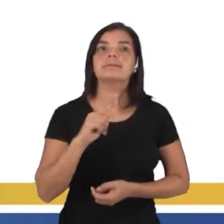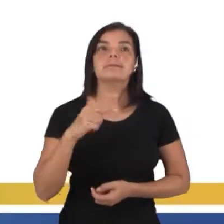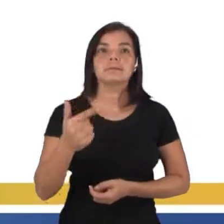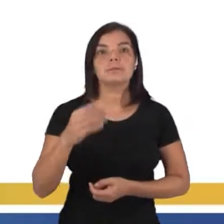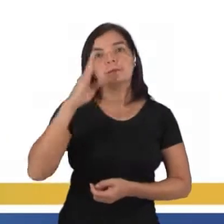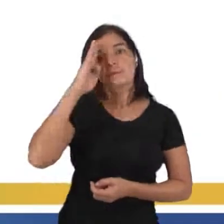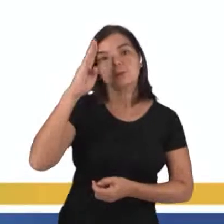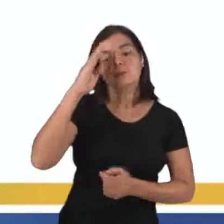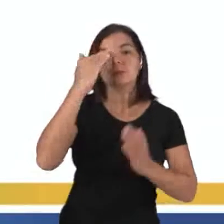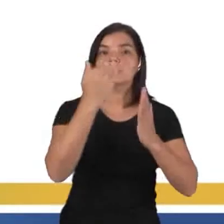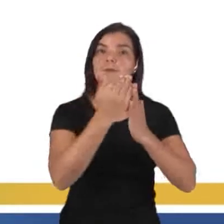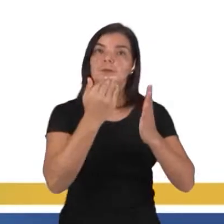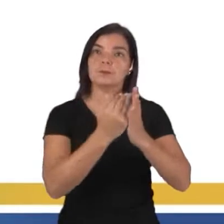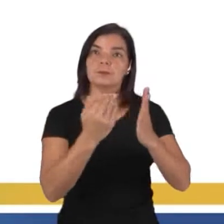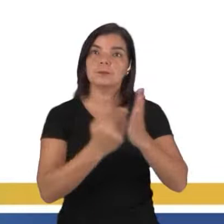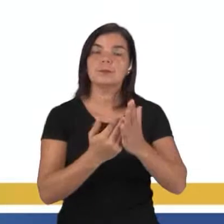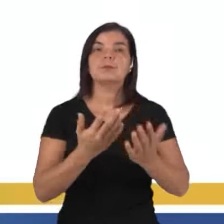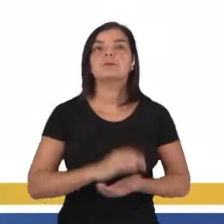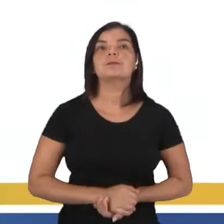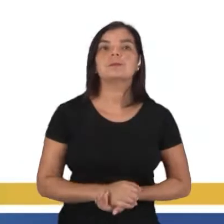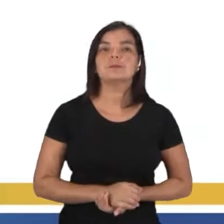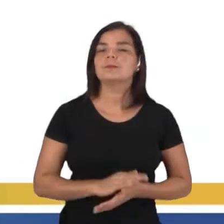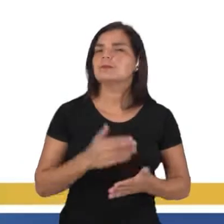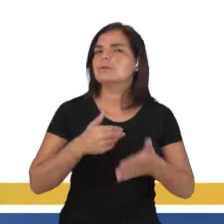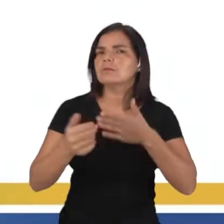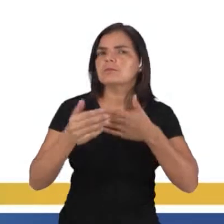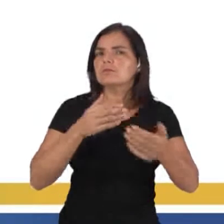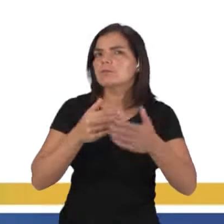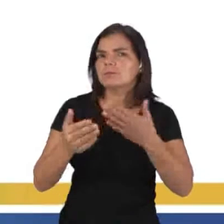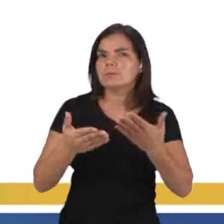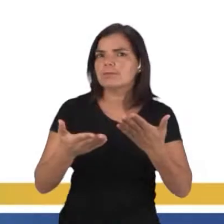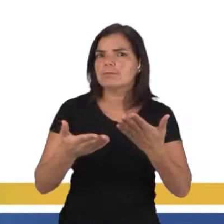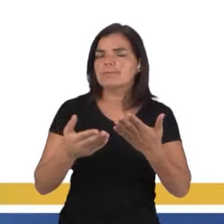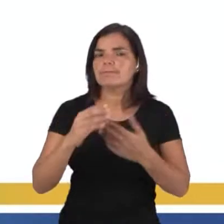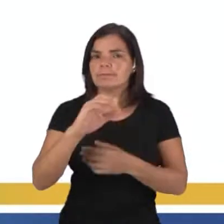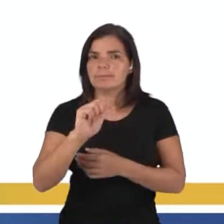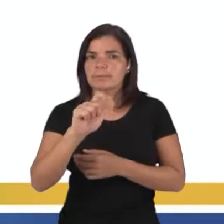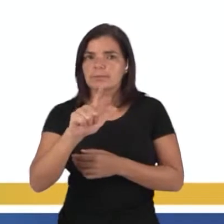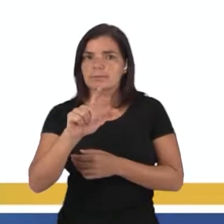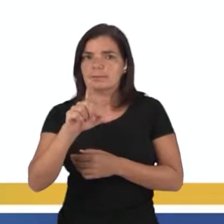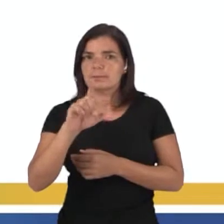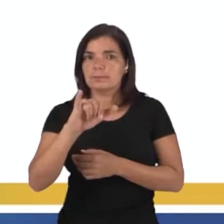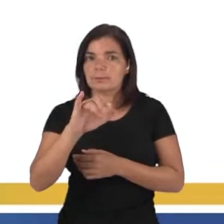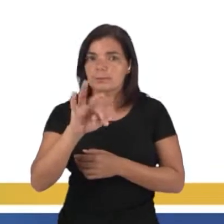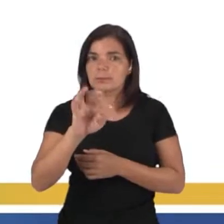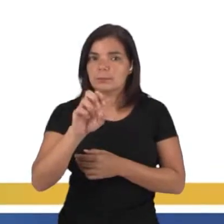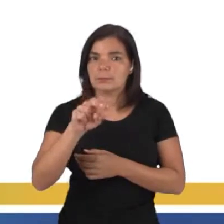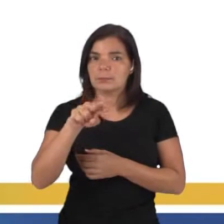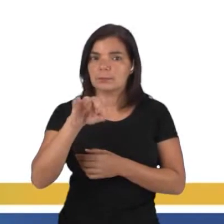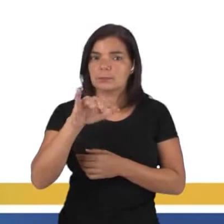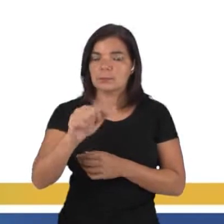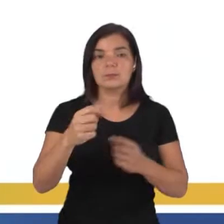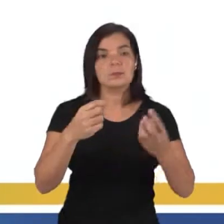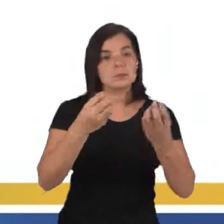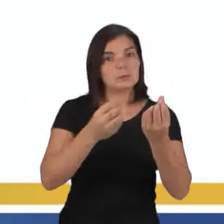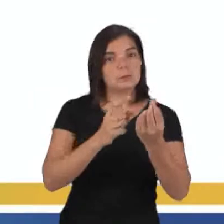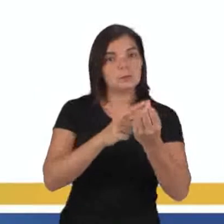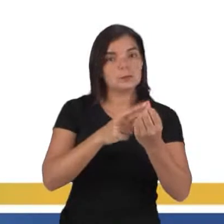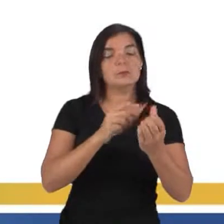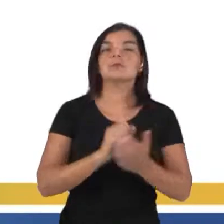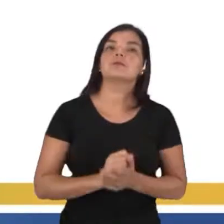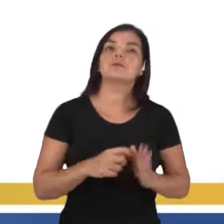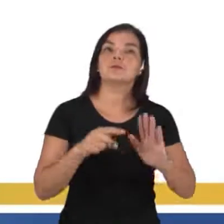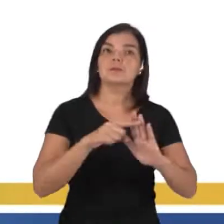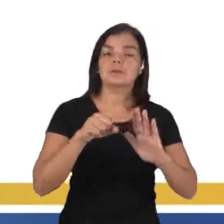os princípios da calistenia, né? Qualquer acepção da calistenia obedece a 6 princípios de estruturação: